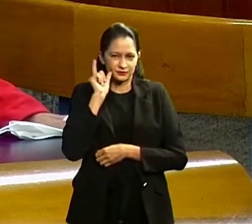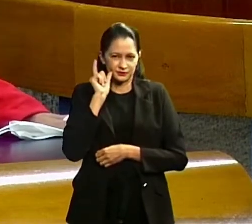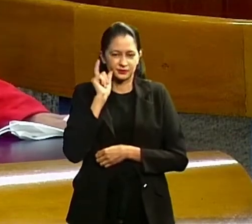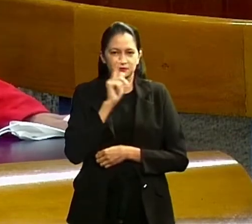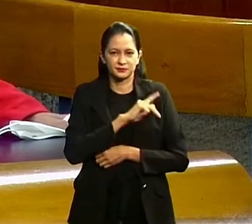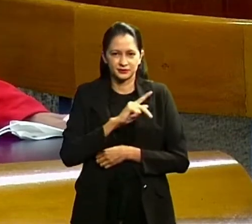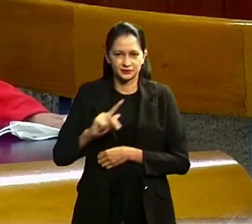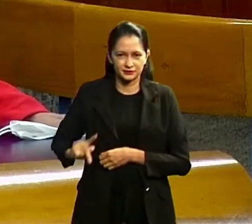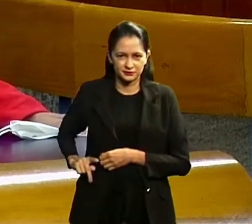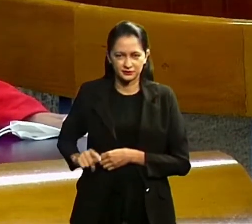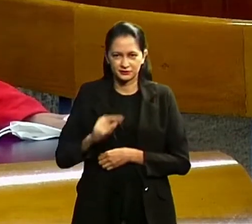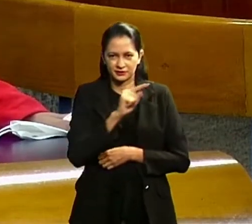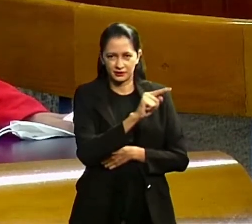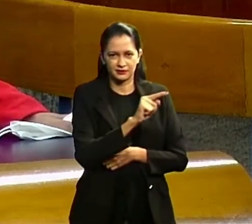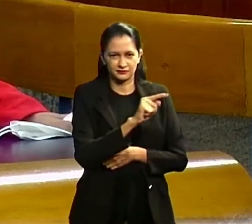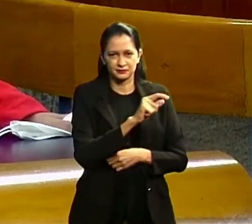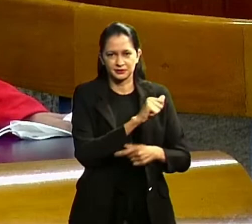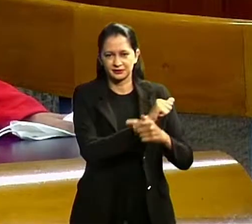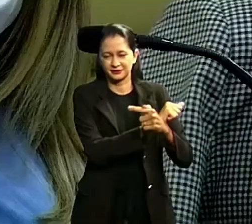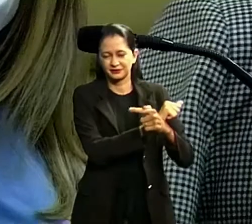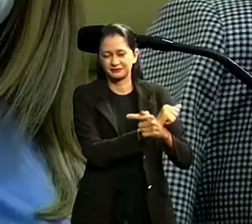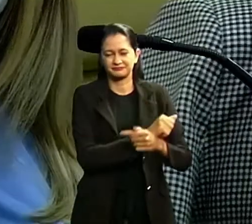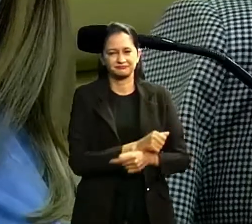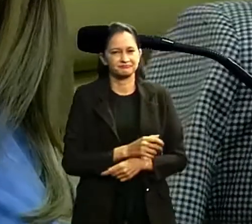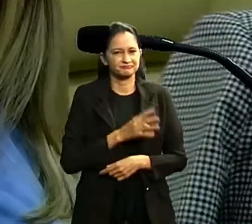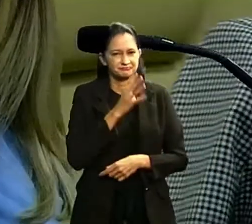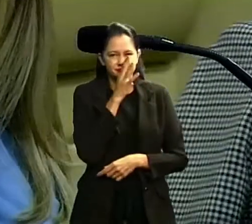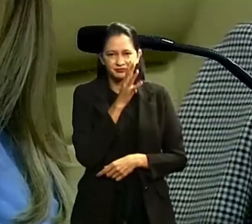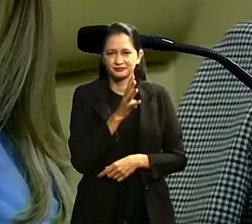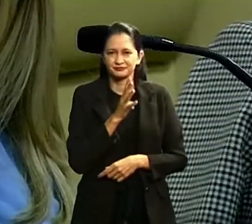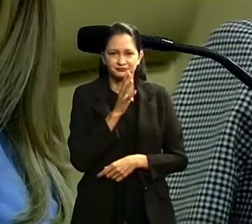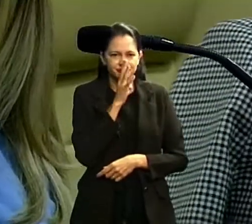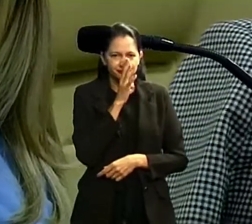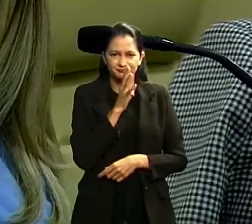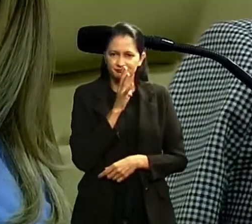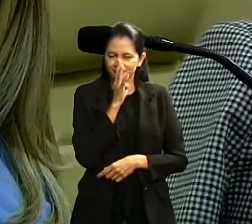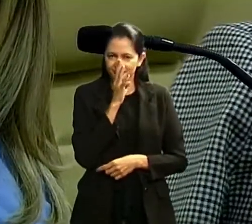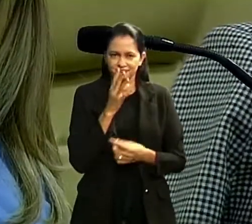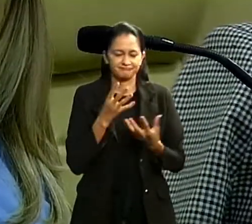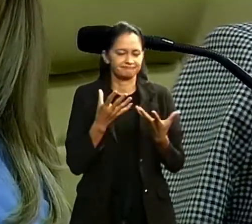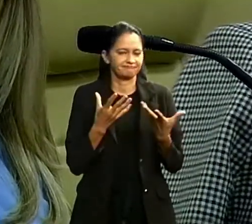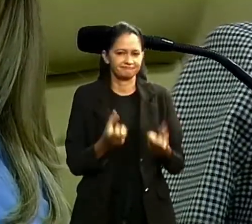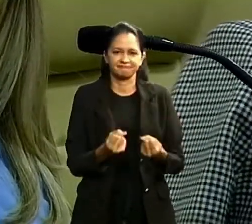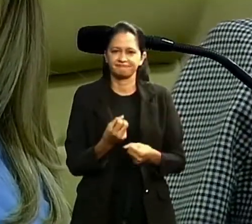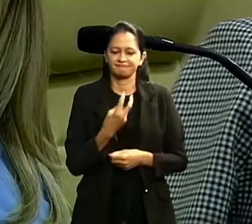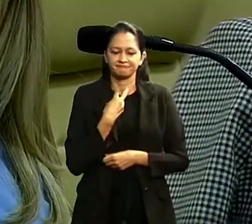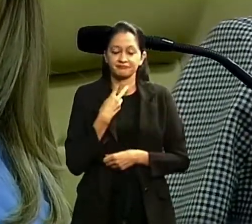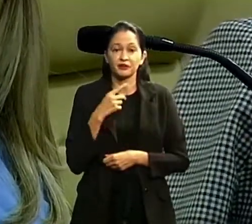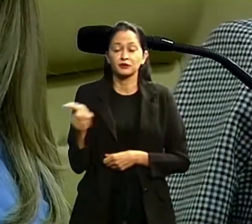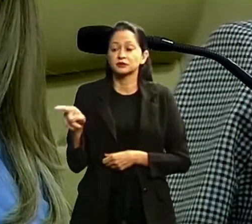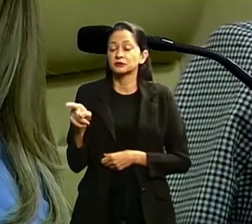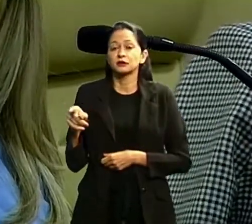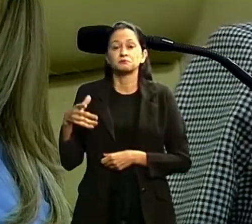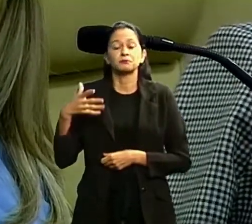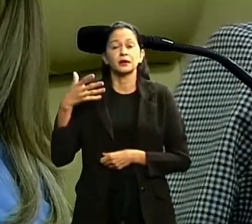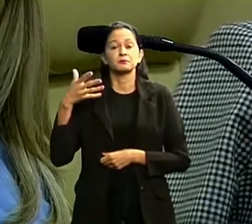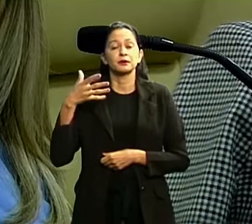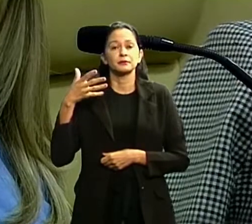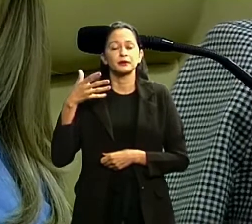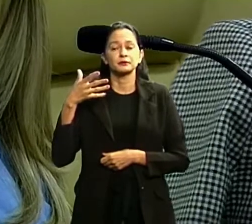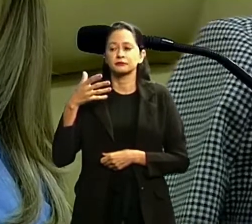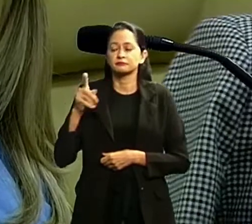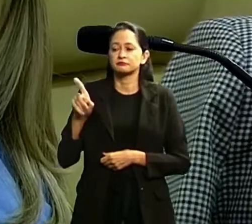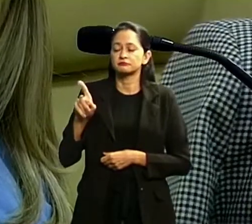de leis de Aparecida fez com a senhora é inaceitável. Ele simplesmente colocou uma grade diante da senhora, quando ele